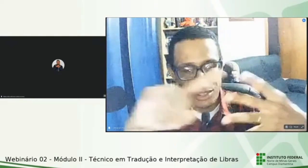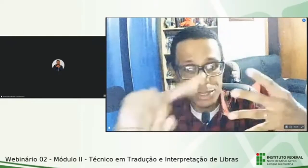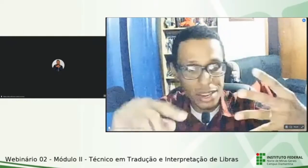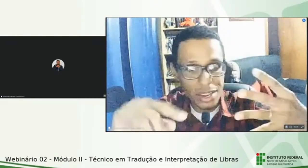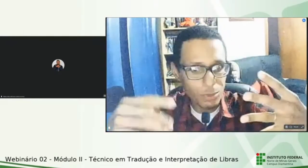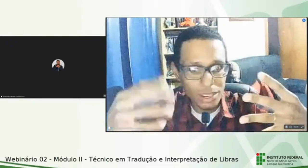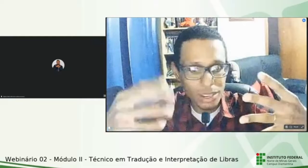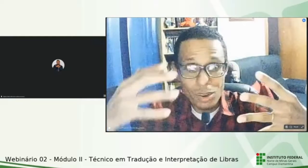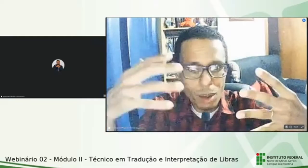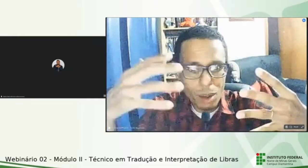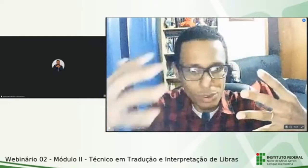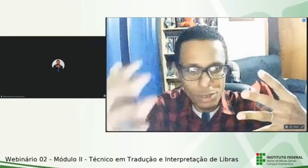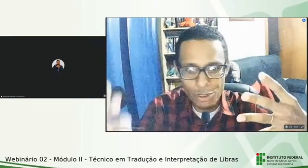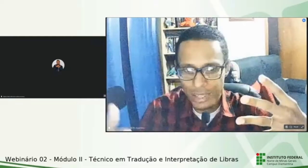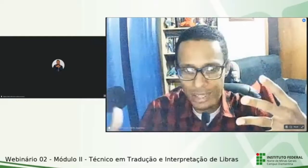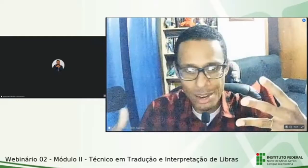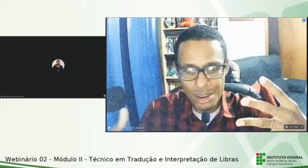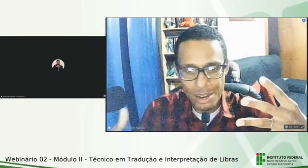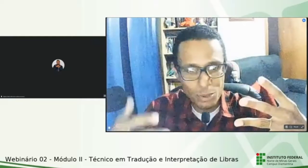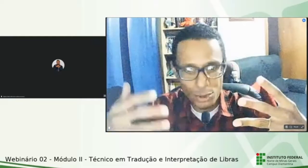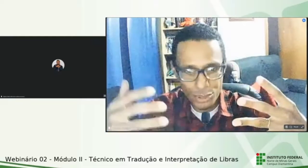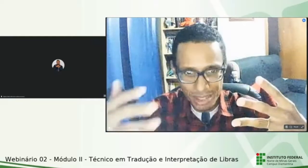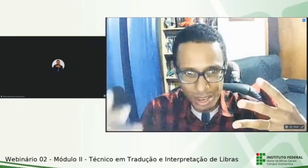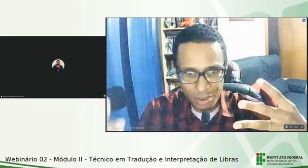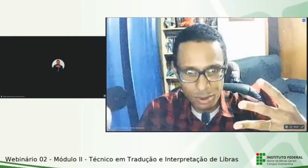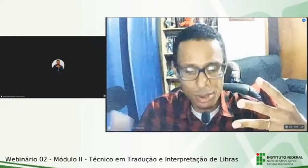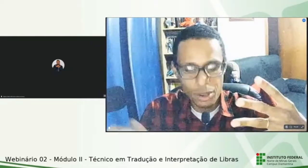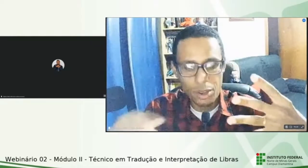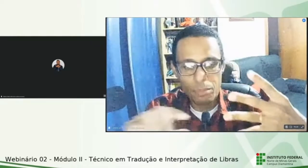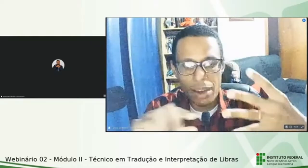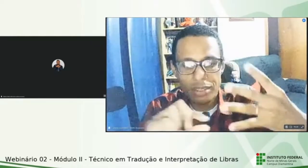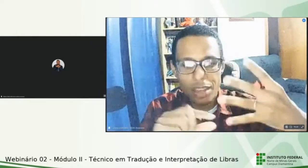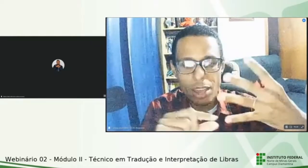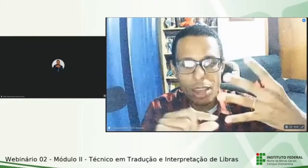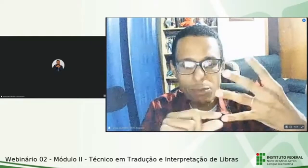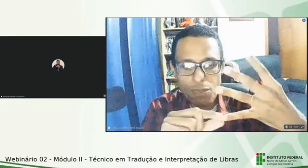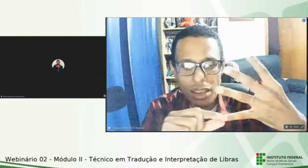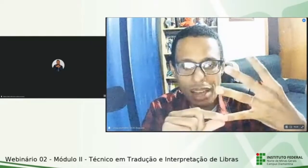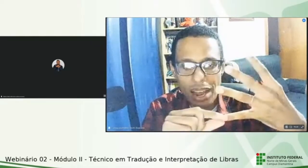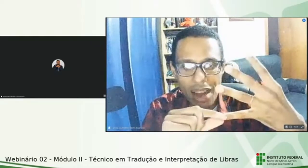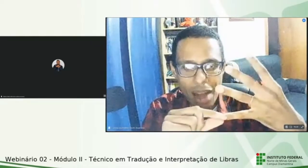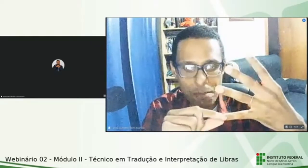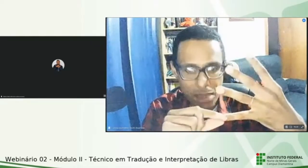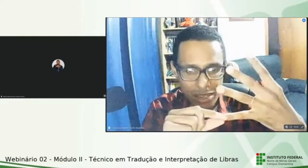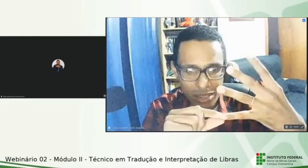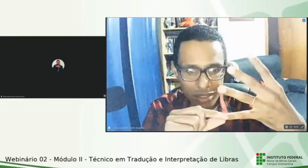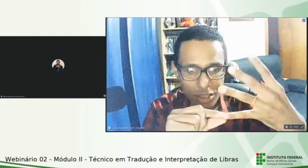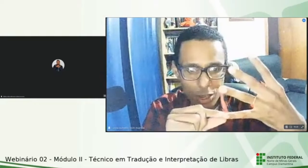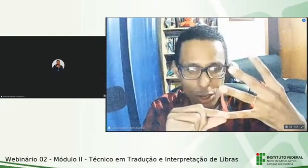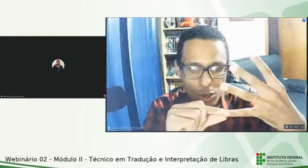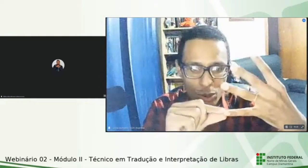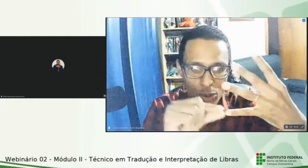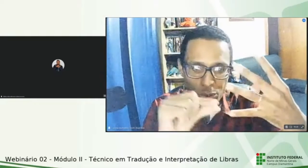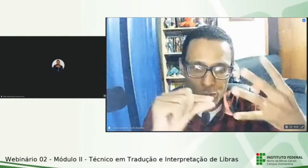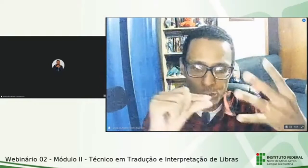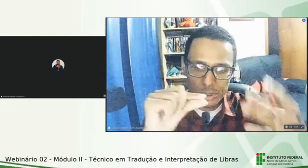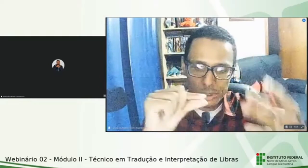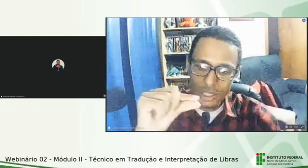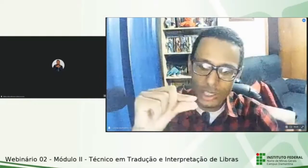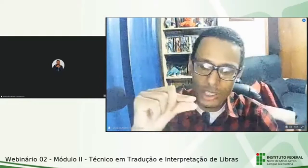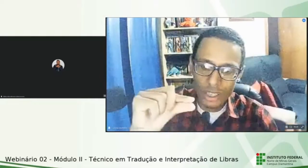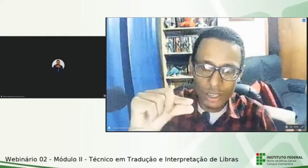nós não teríamos, é óbvio que vocês terão isso no curso inteiro, mas eu vou falar apenas